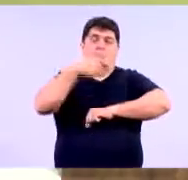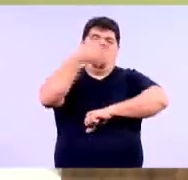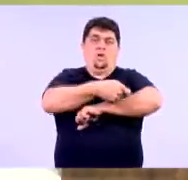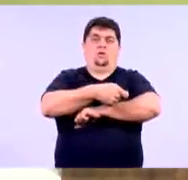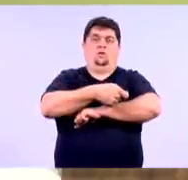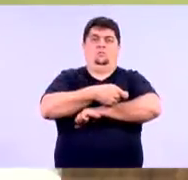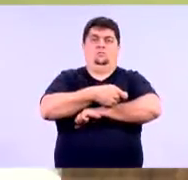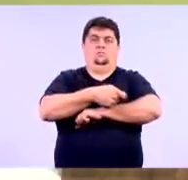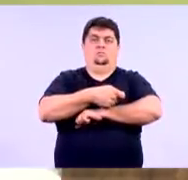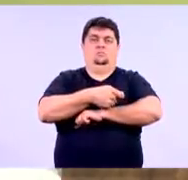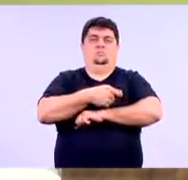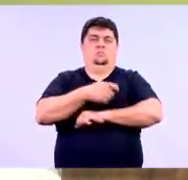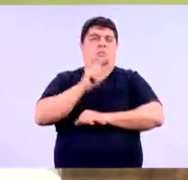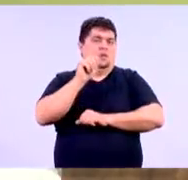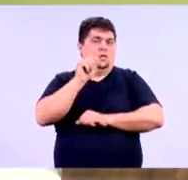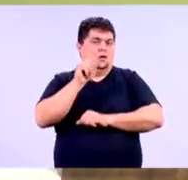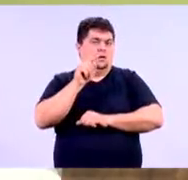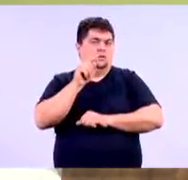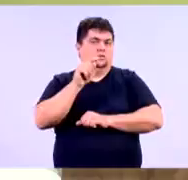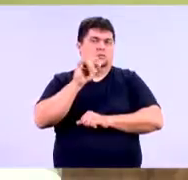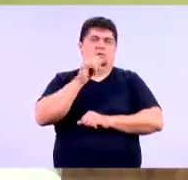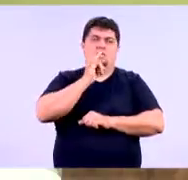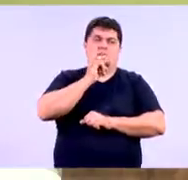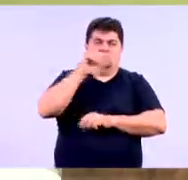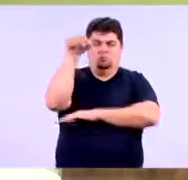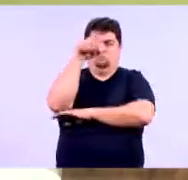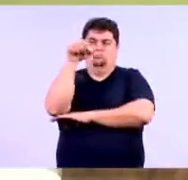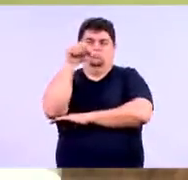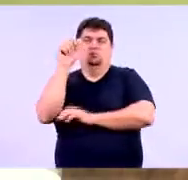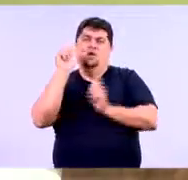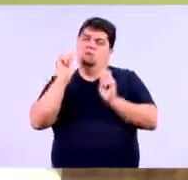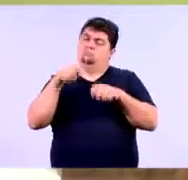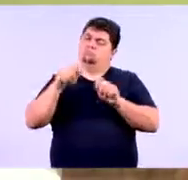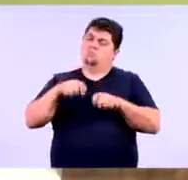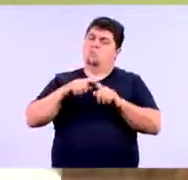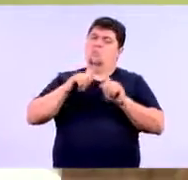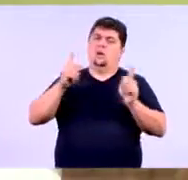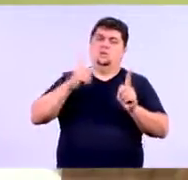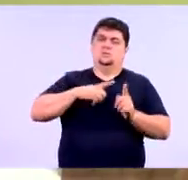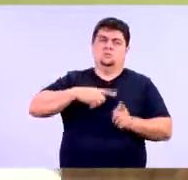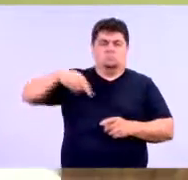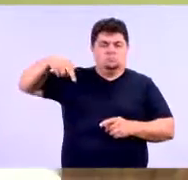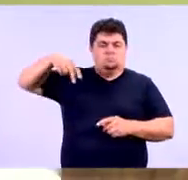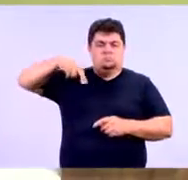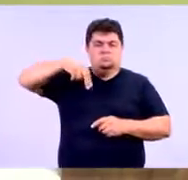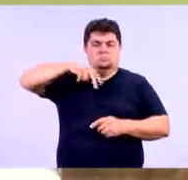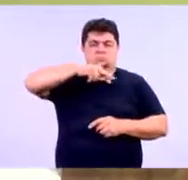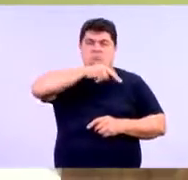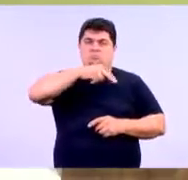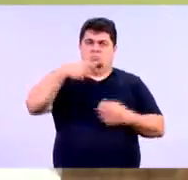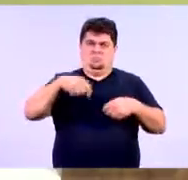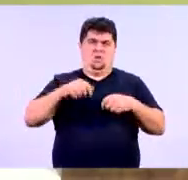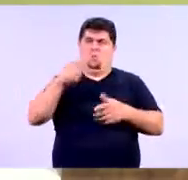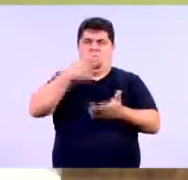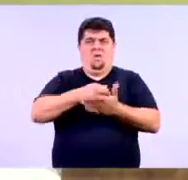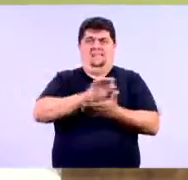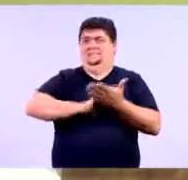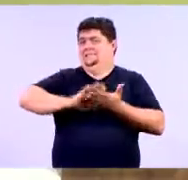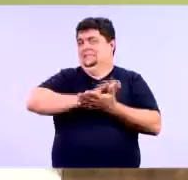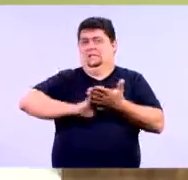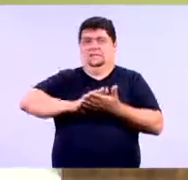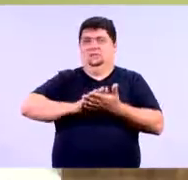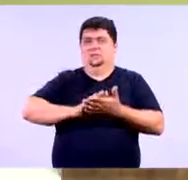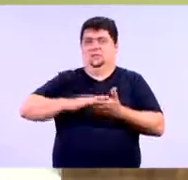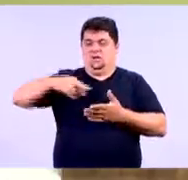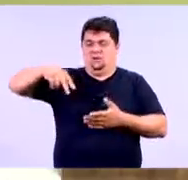coisa. Isso até acontece se você estiver de carro, se você estiver com algum veículo. Agora, se você estiver andando, você não vai ter que pagar nada. Não existe pedágio